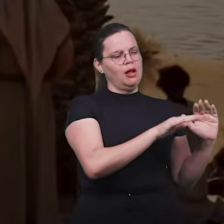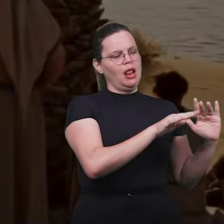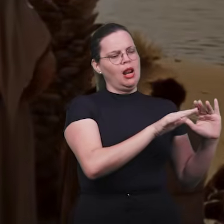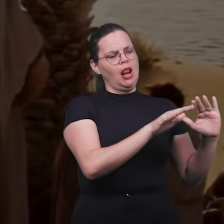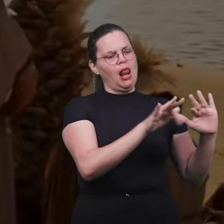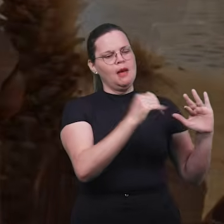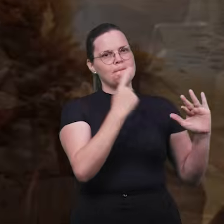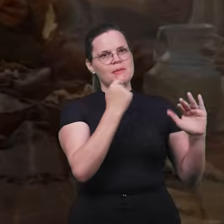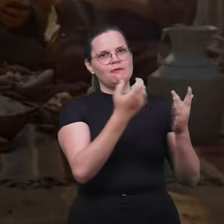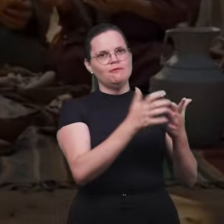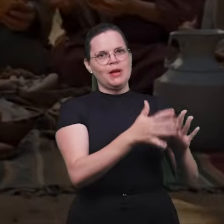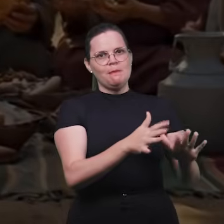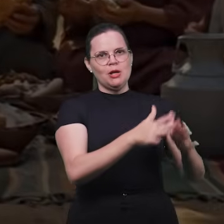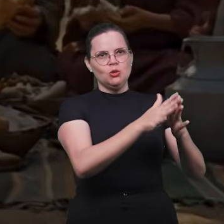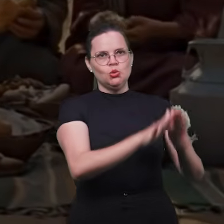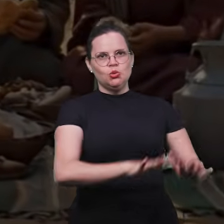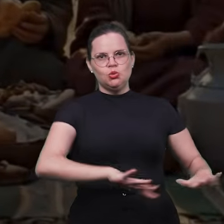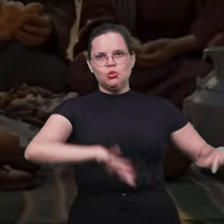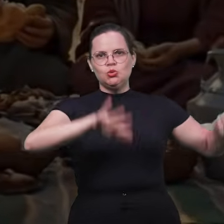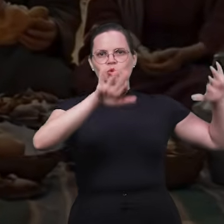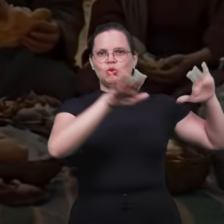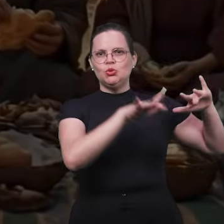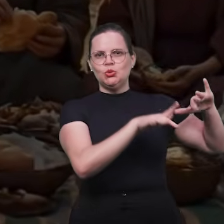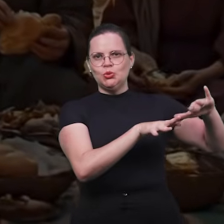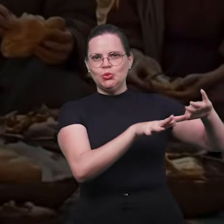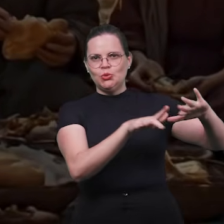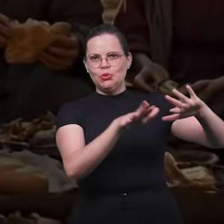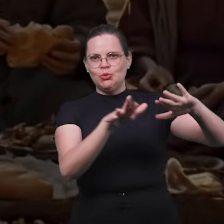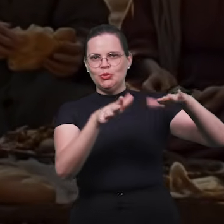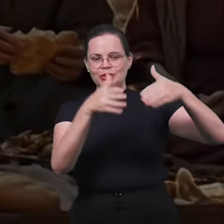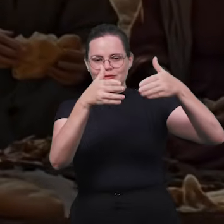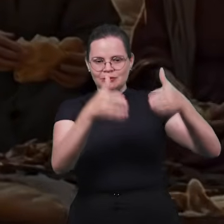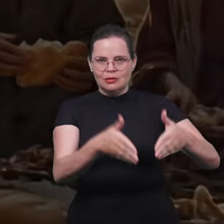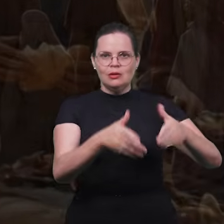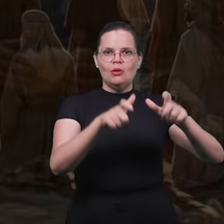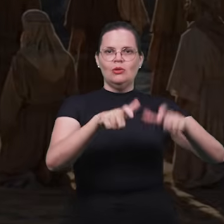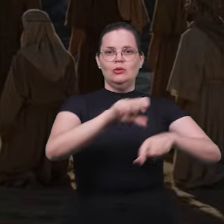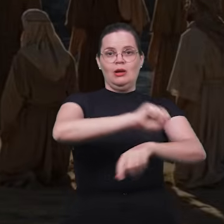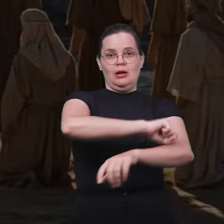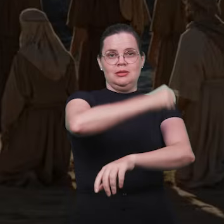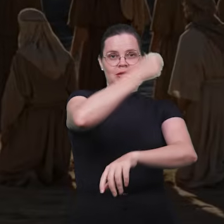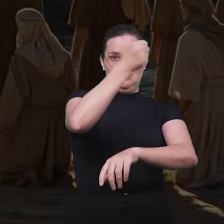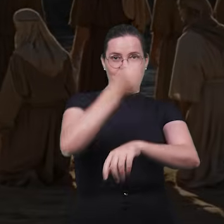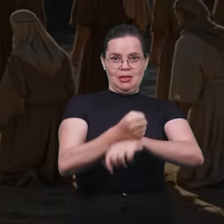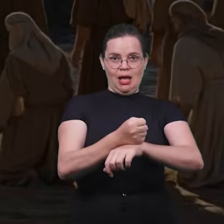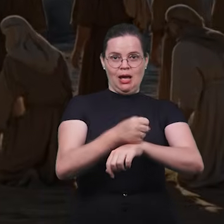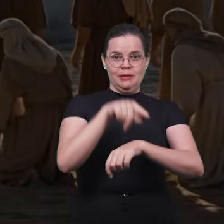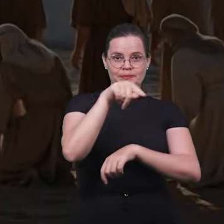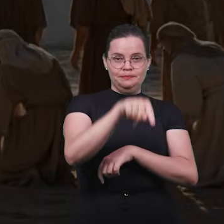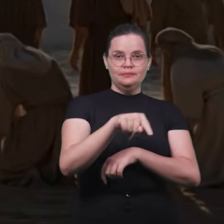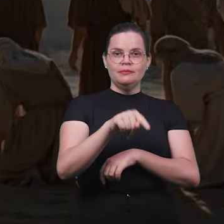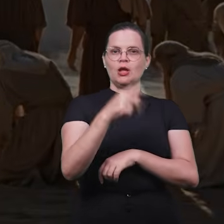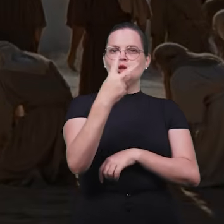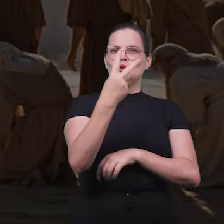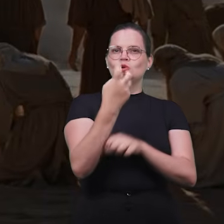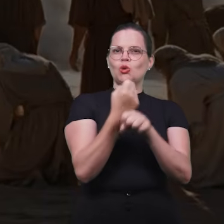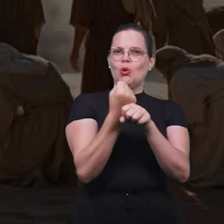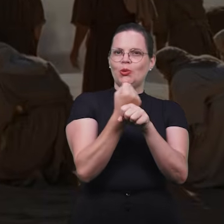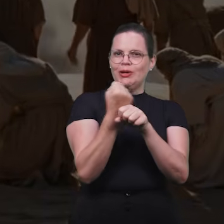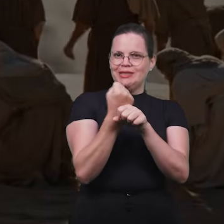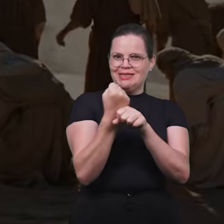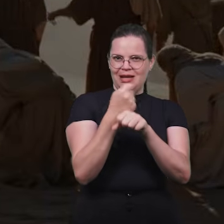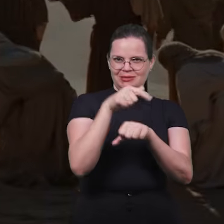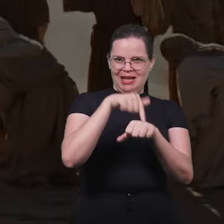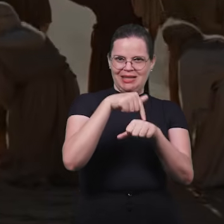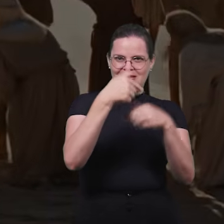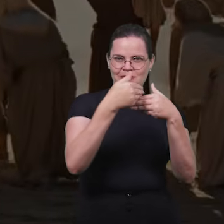pelo Mar Vermelho até chegar ao Monte Sinai. E após cerca de 2 anos deste